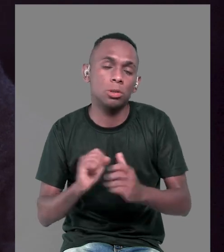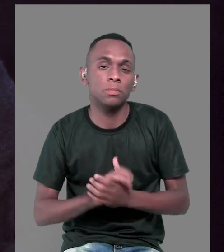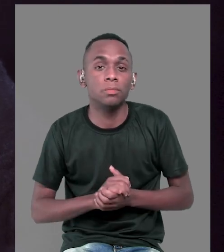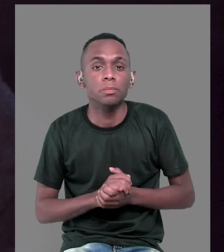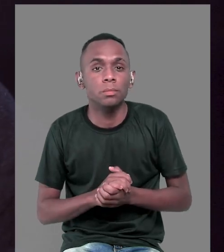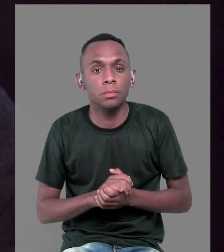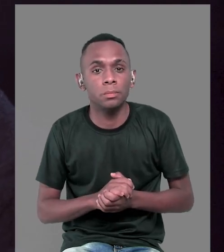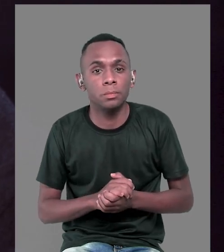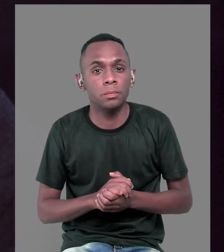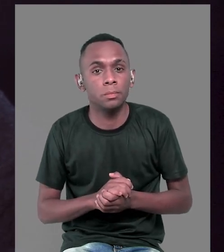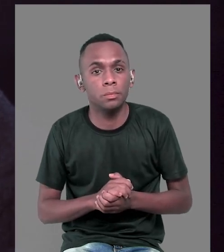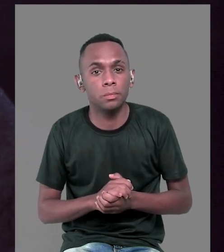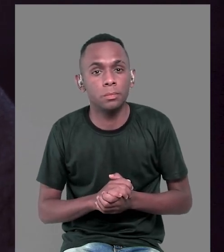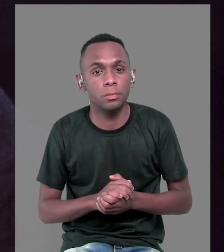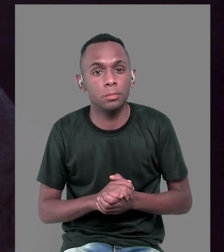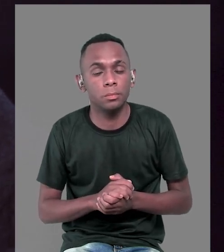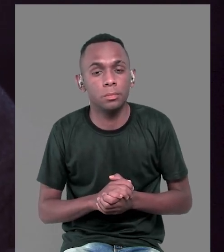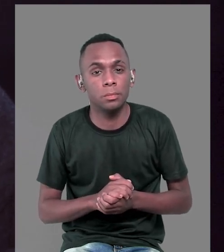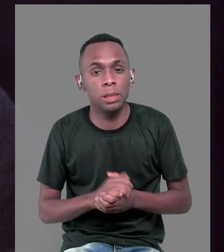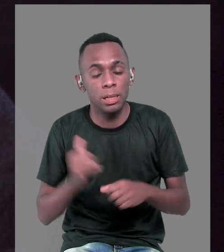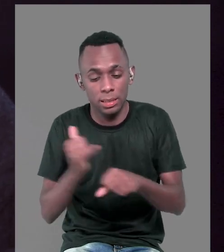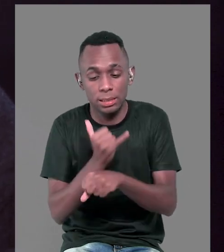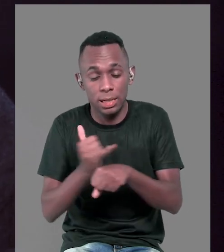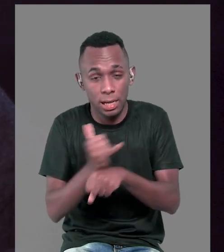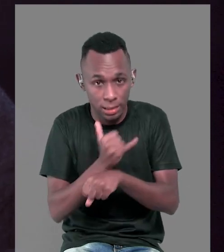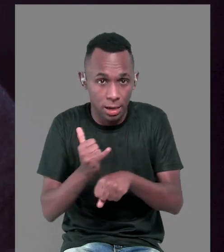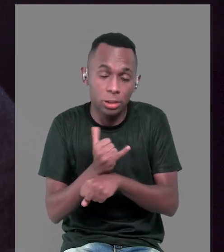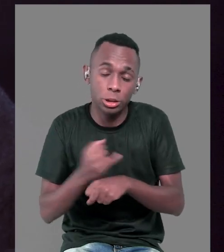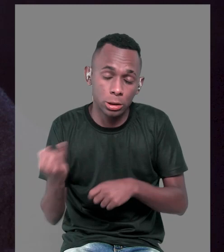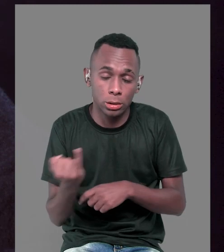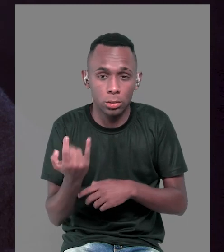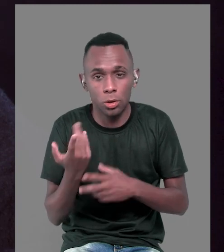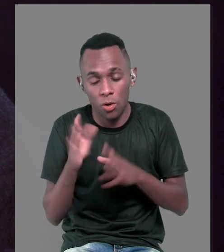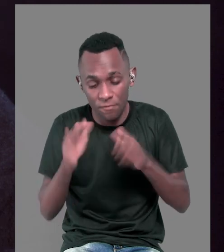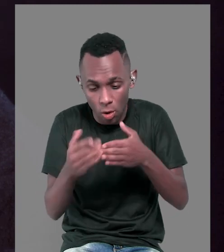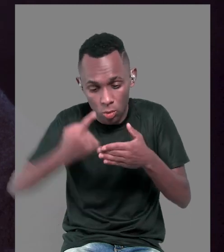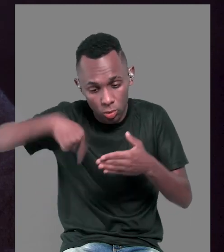A técnica, que é o que nos importa aqui, é assim.